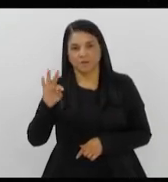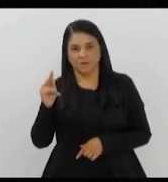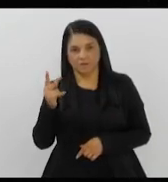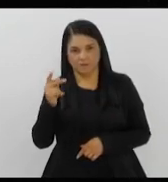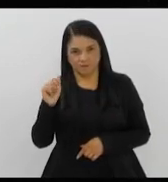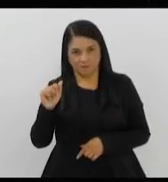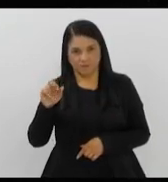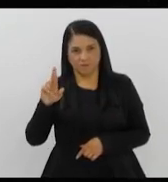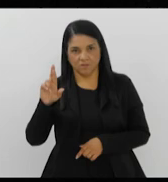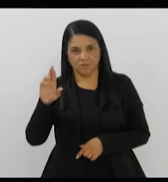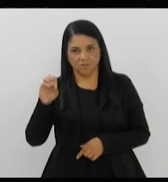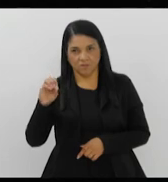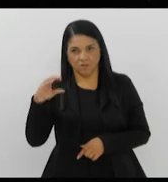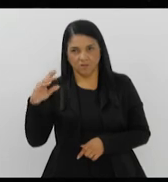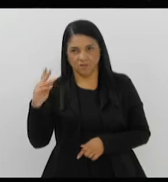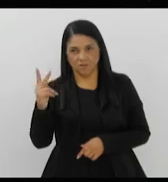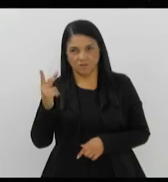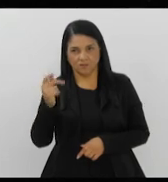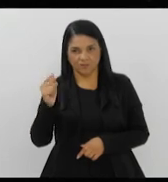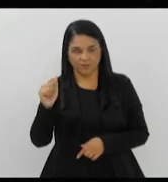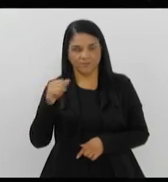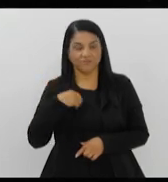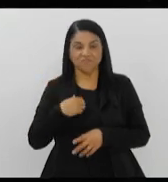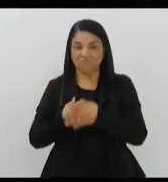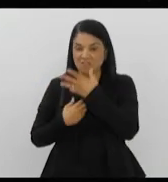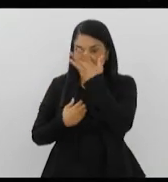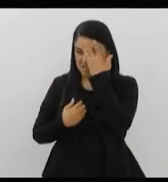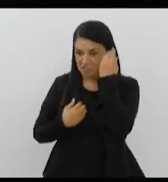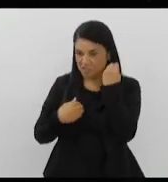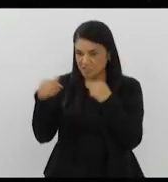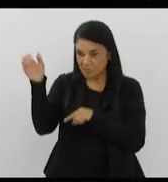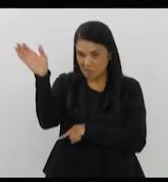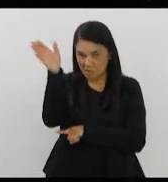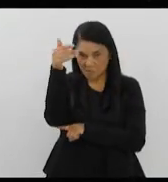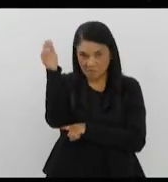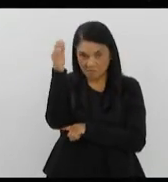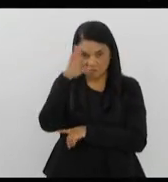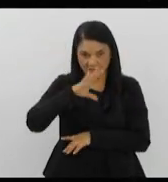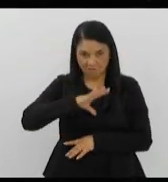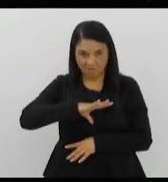esqueceu a bandeira do Vasco aqui em plenário,